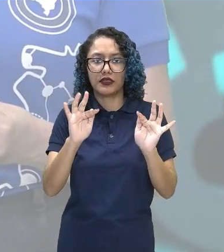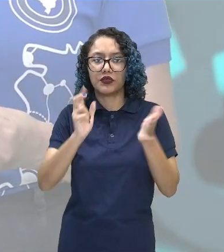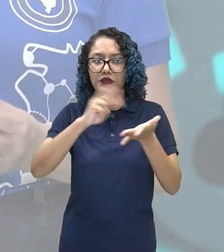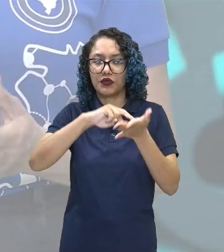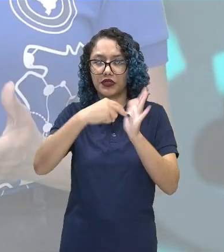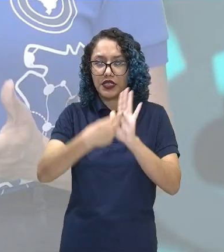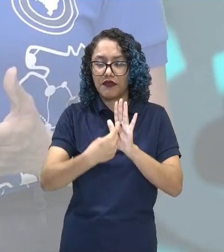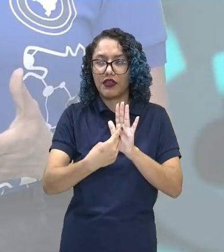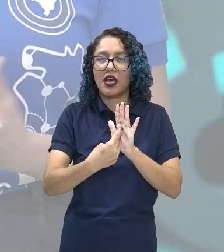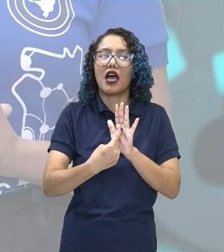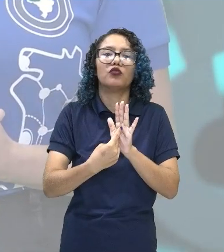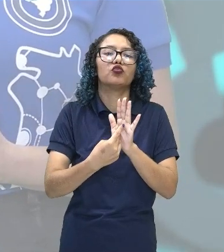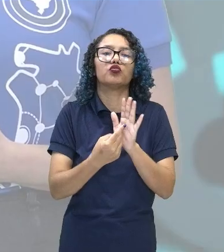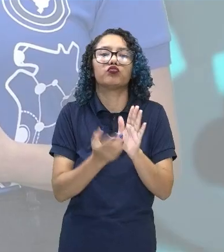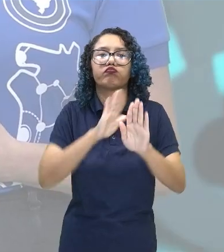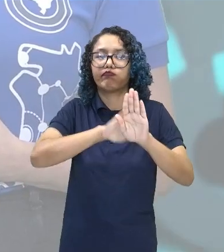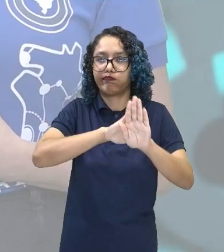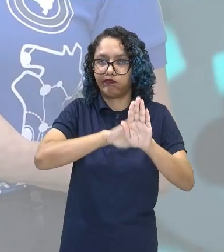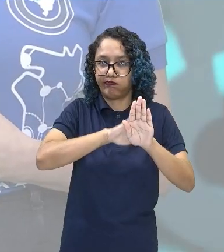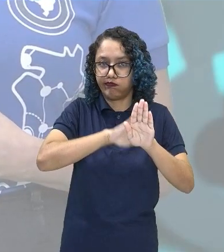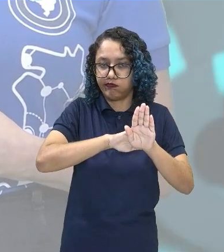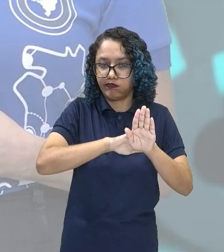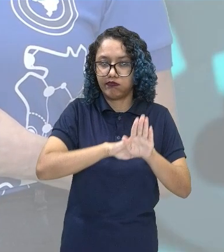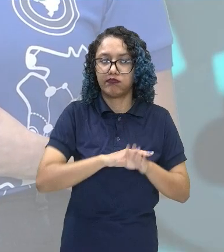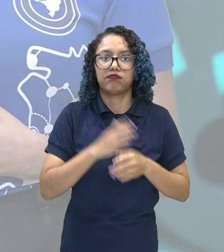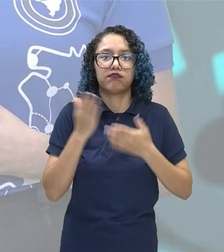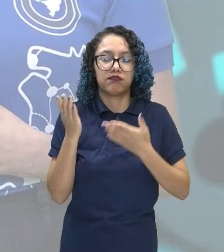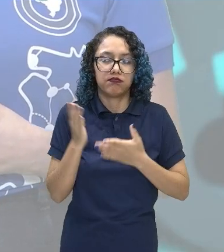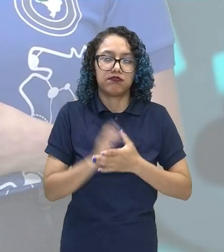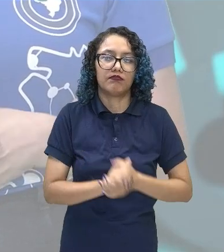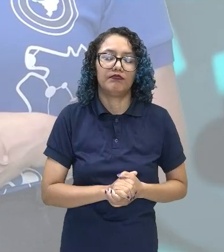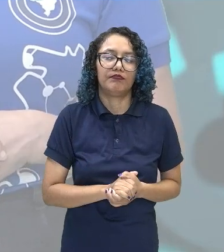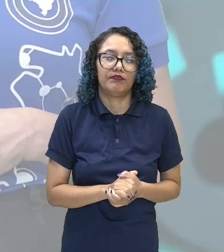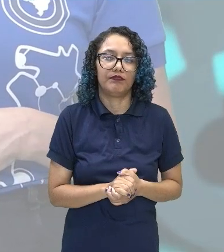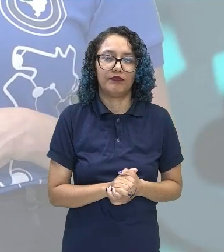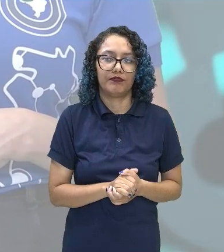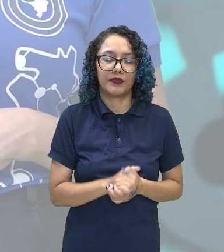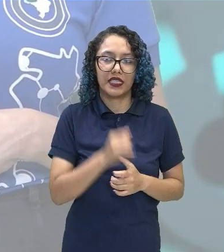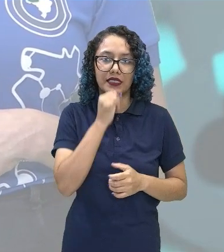figurado. Então, vamos prestar atenção aqui no exemplo.